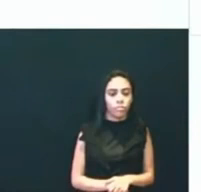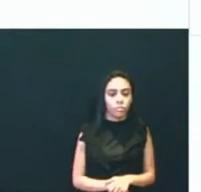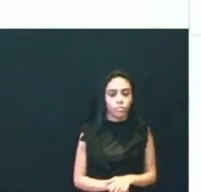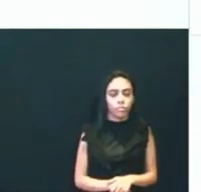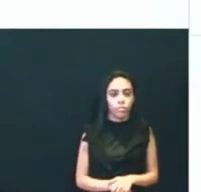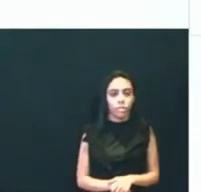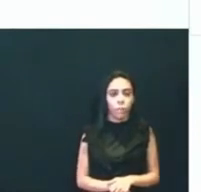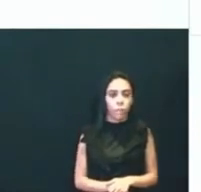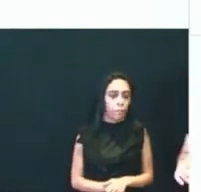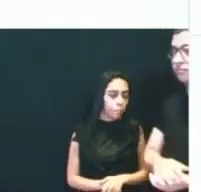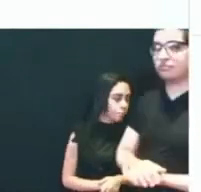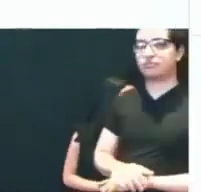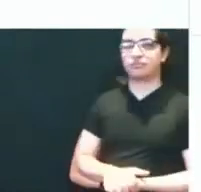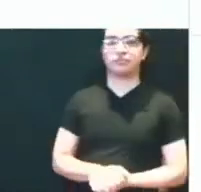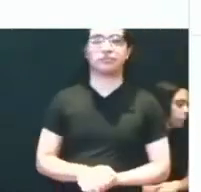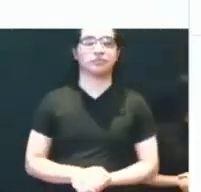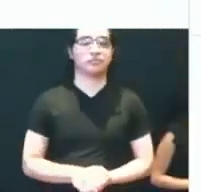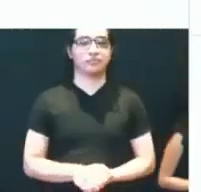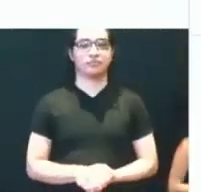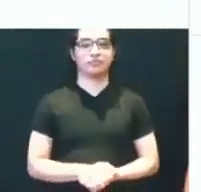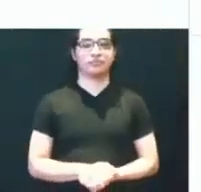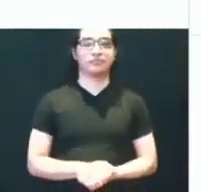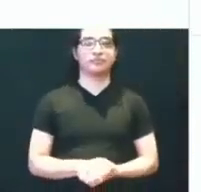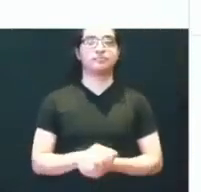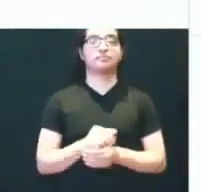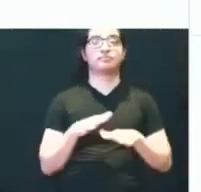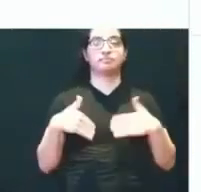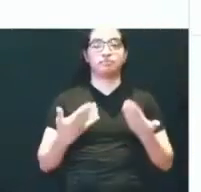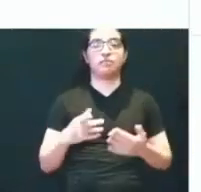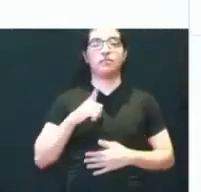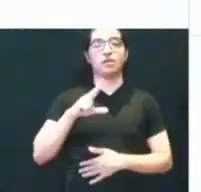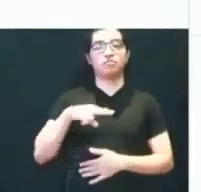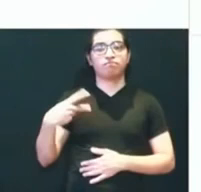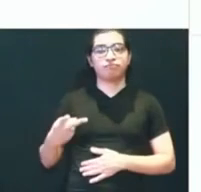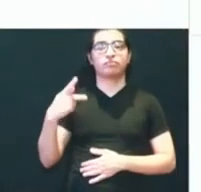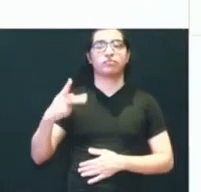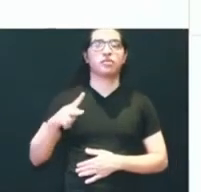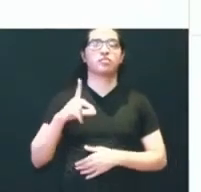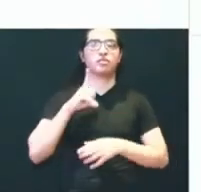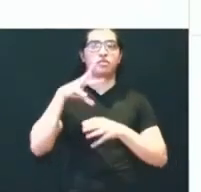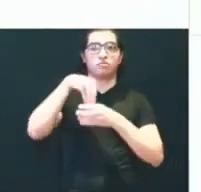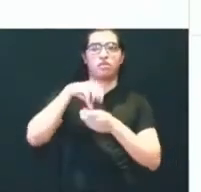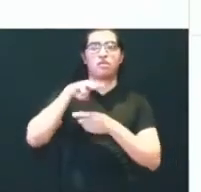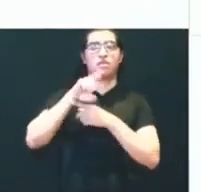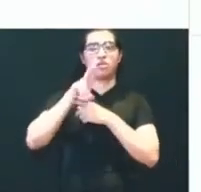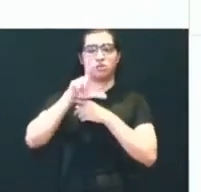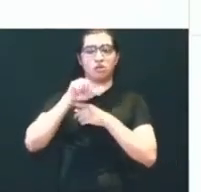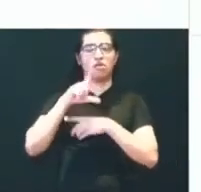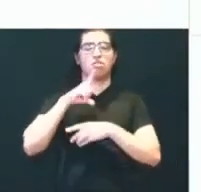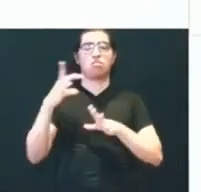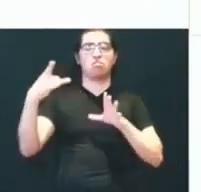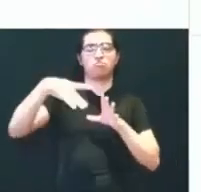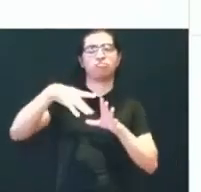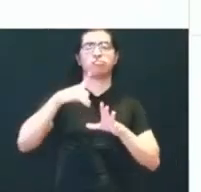paciente precise, é por conta da idade. Porque o transplante de medula óssea é um tratamento que tem uma toxicidade. E